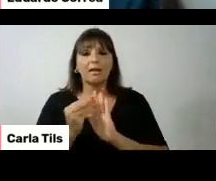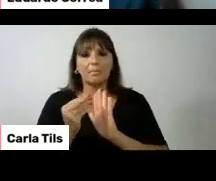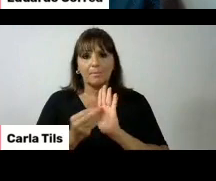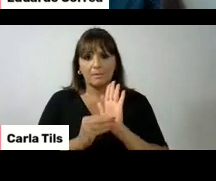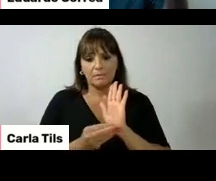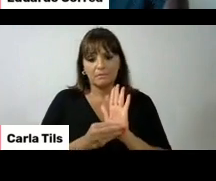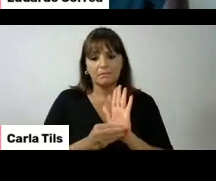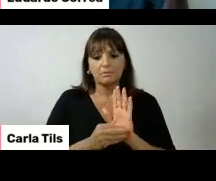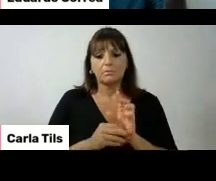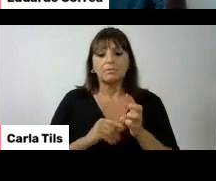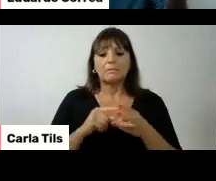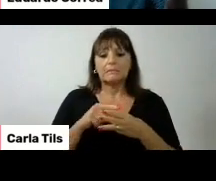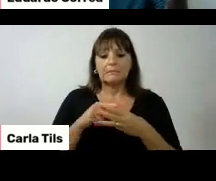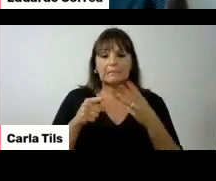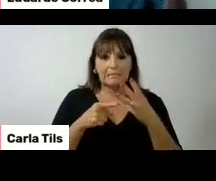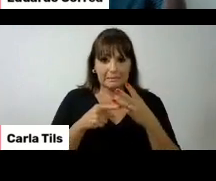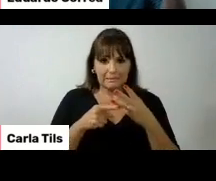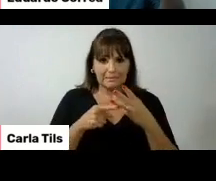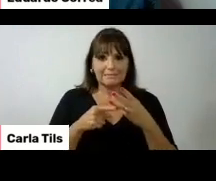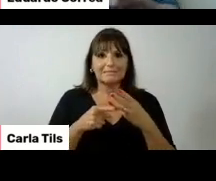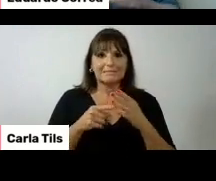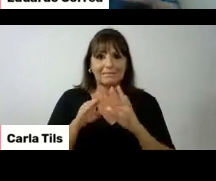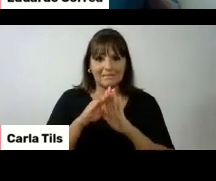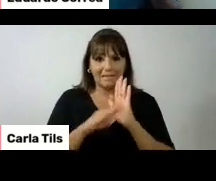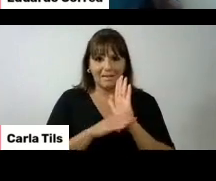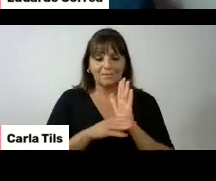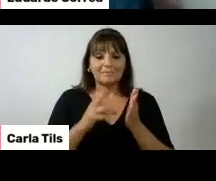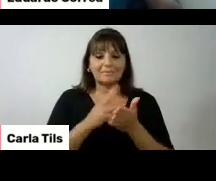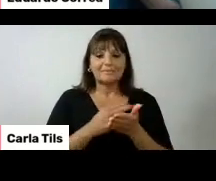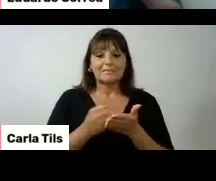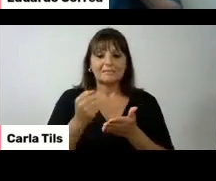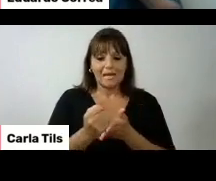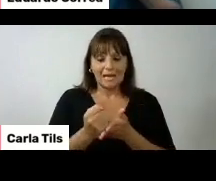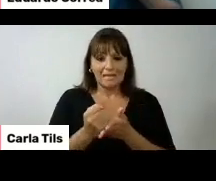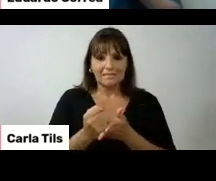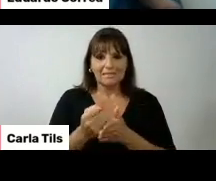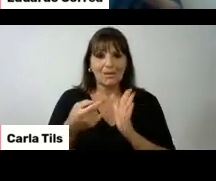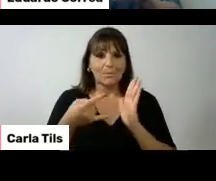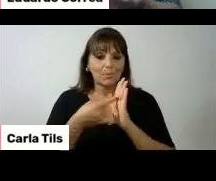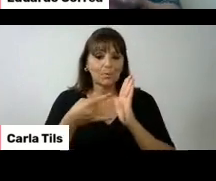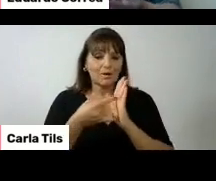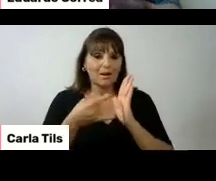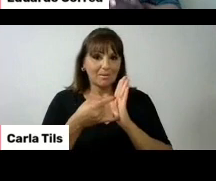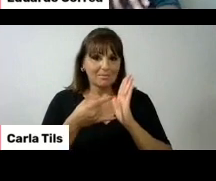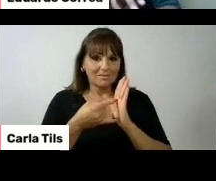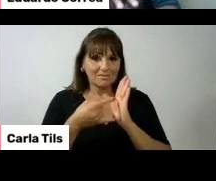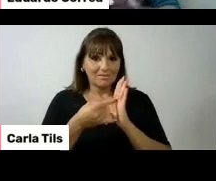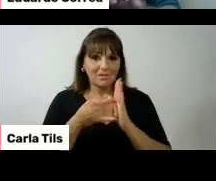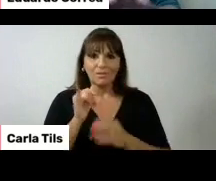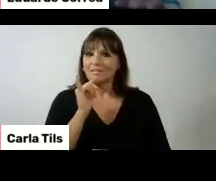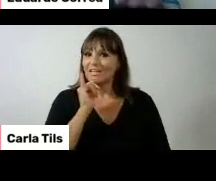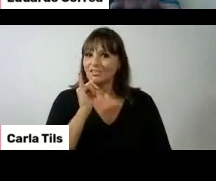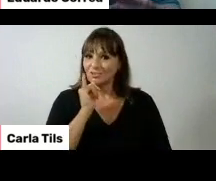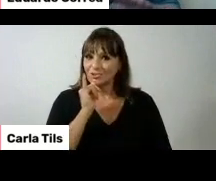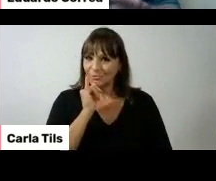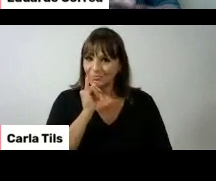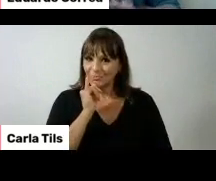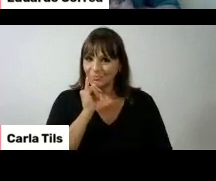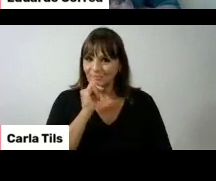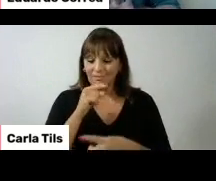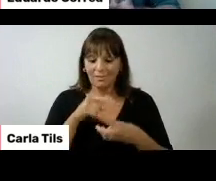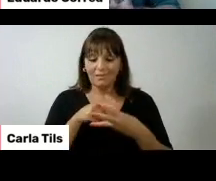onde nós vamos ver o design, a programação e o teste. São as 3 grandes etapas que